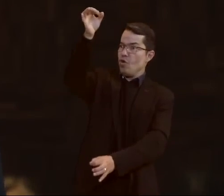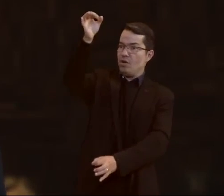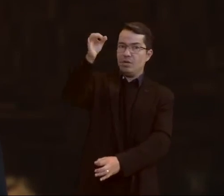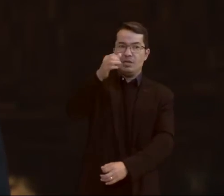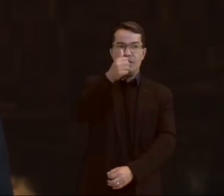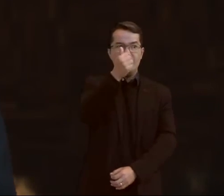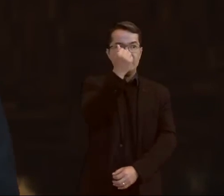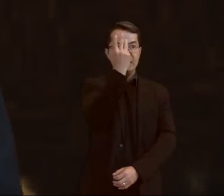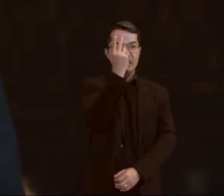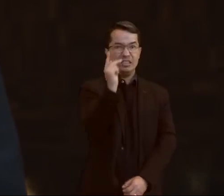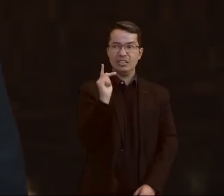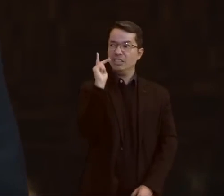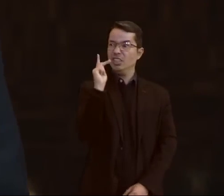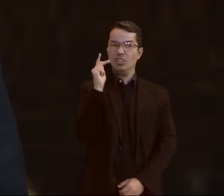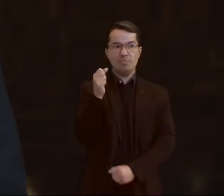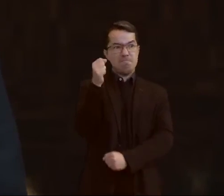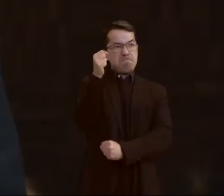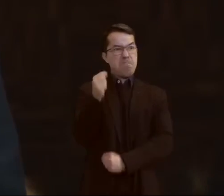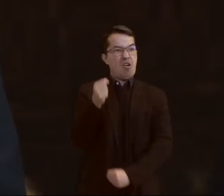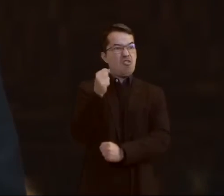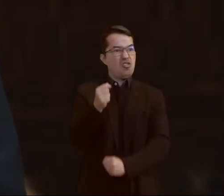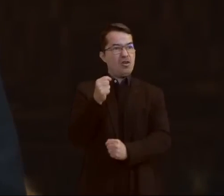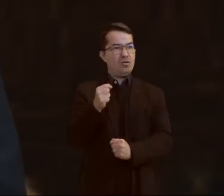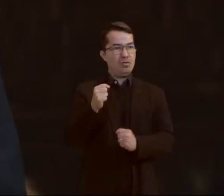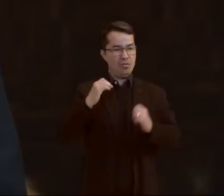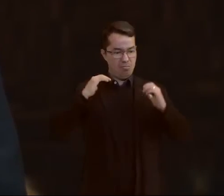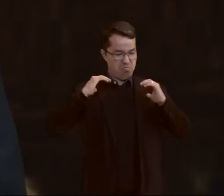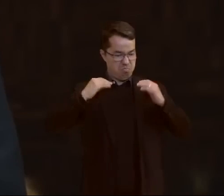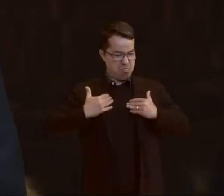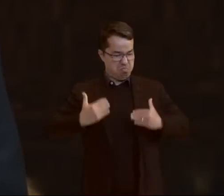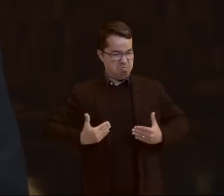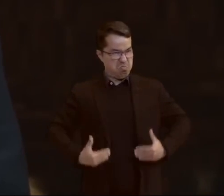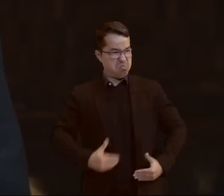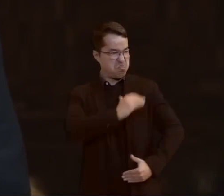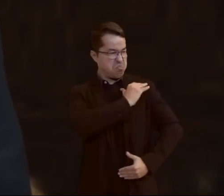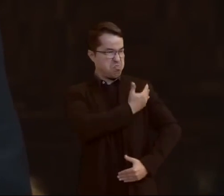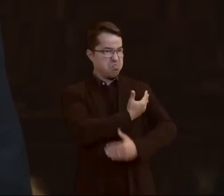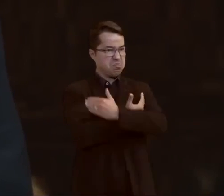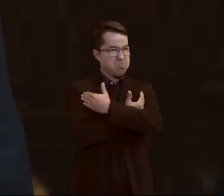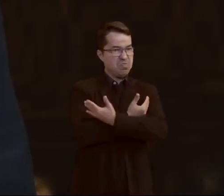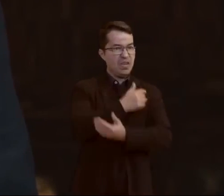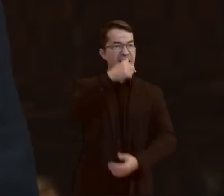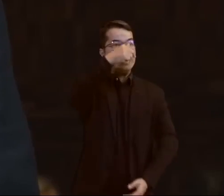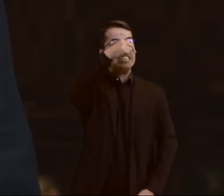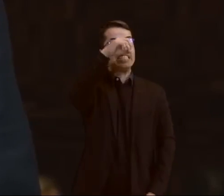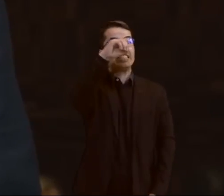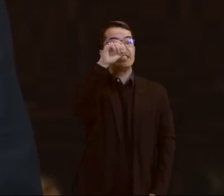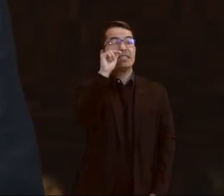A couraça de ferro dele pesava 70 quilos.